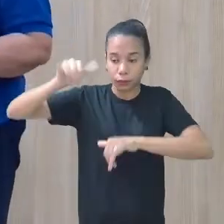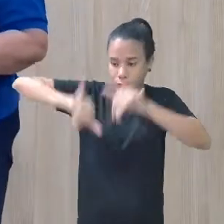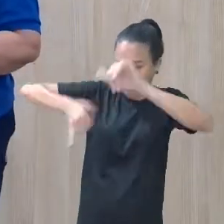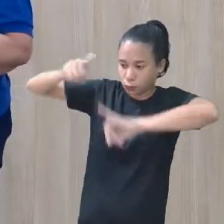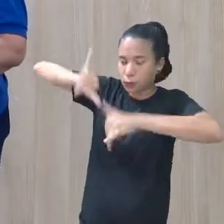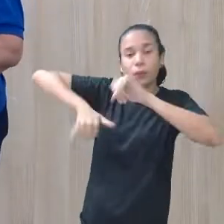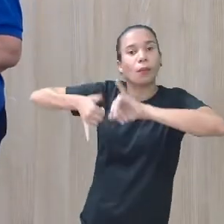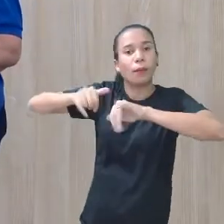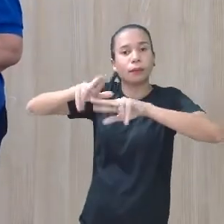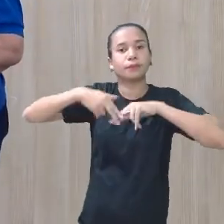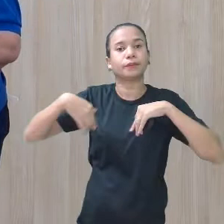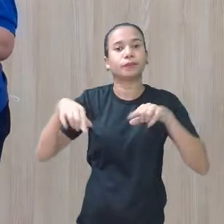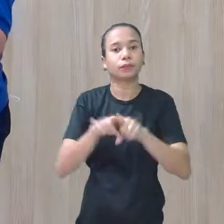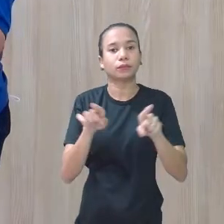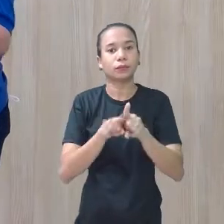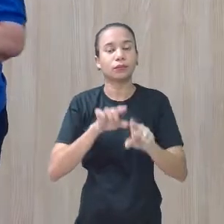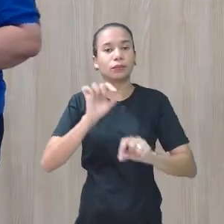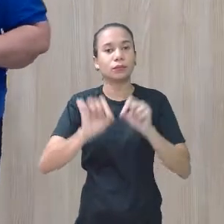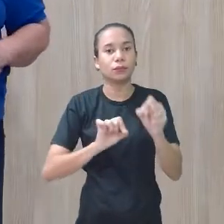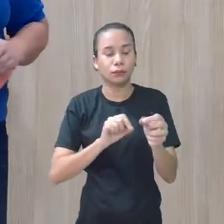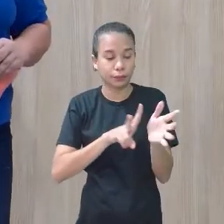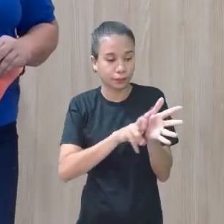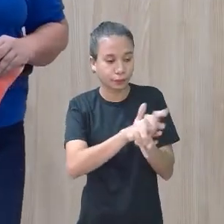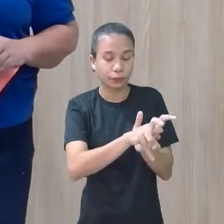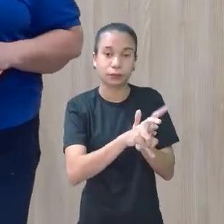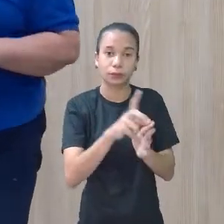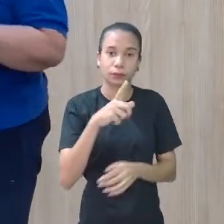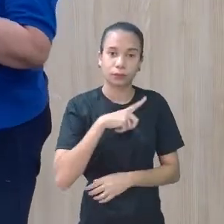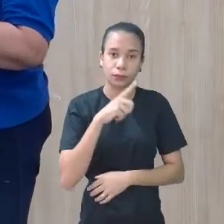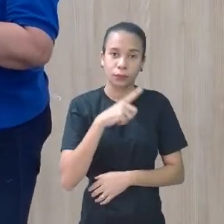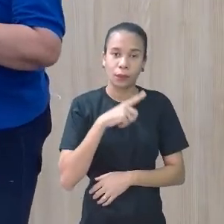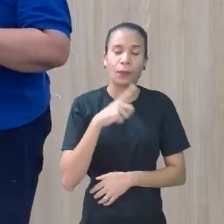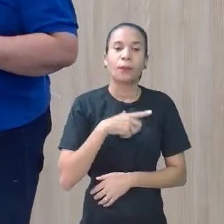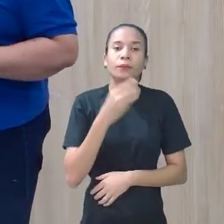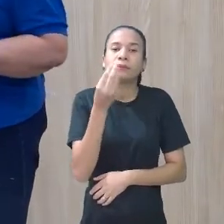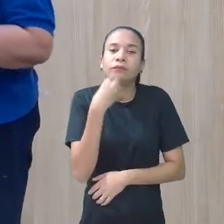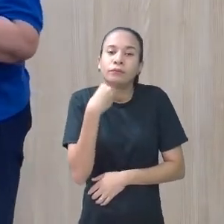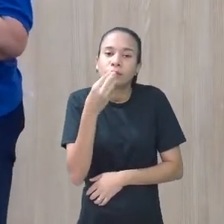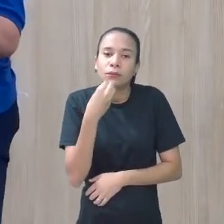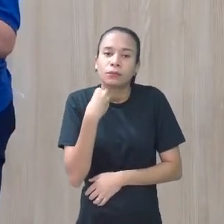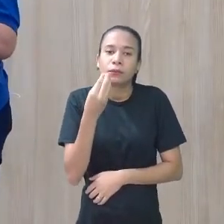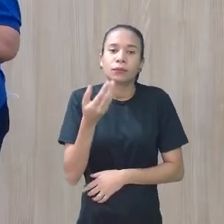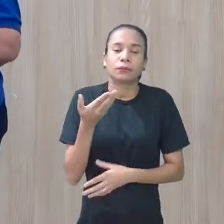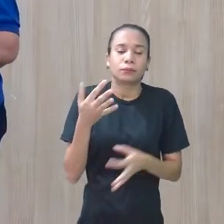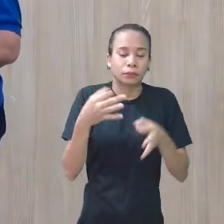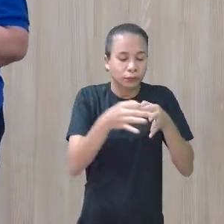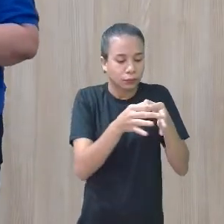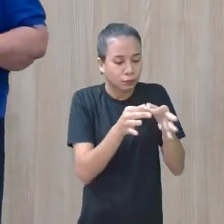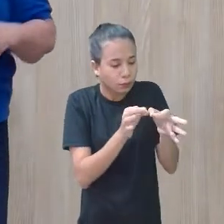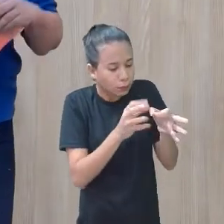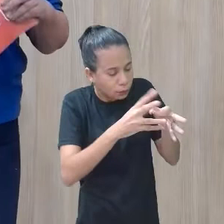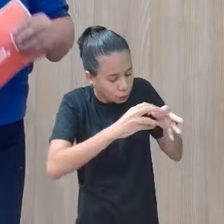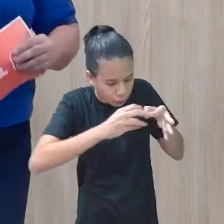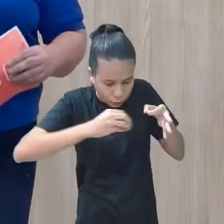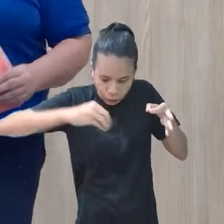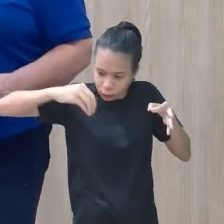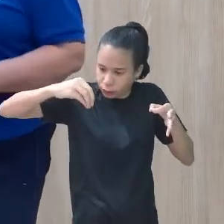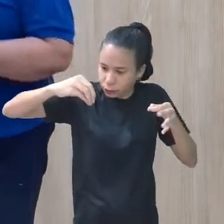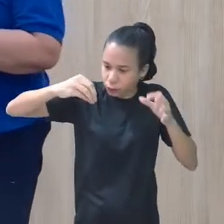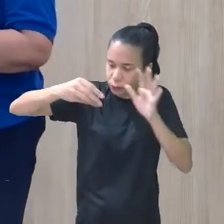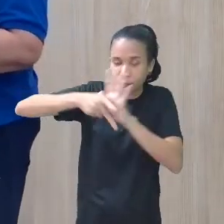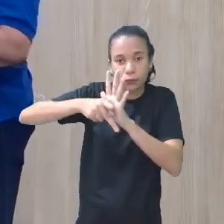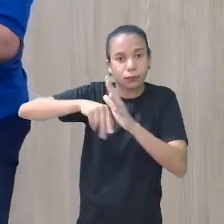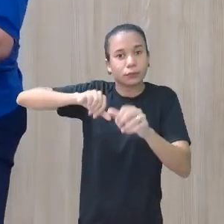laboratório. E a questão aí dos vírus inativos, né? A composição da vacina contém